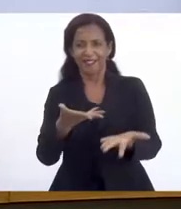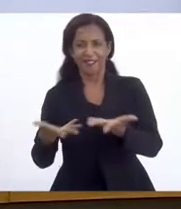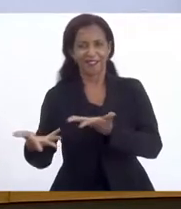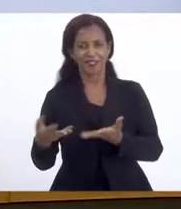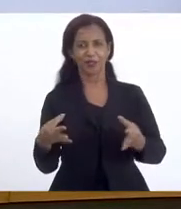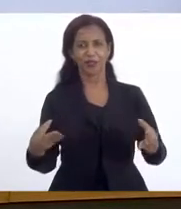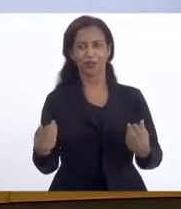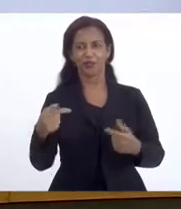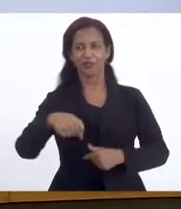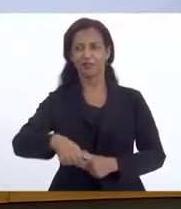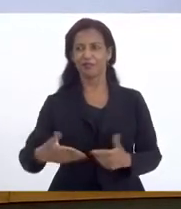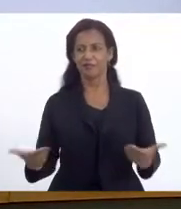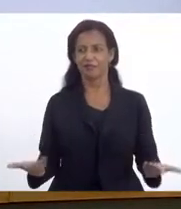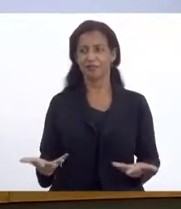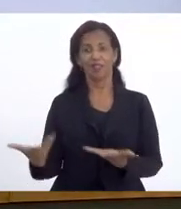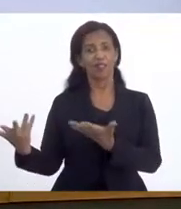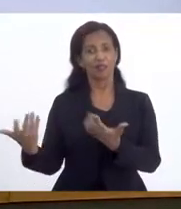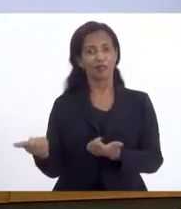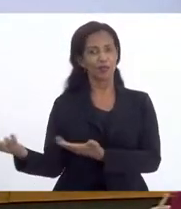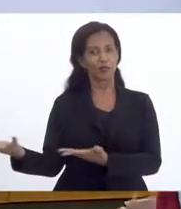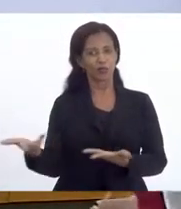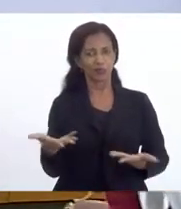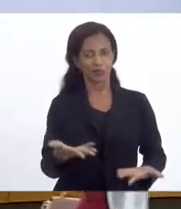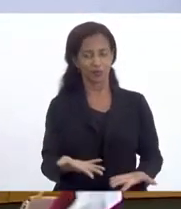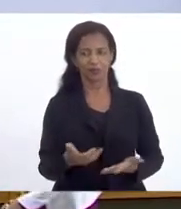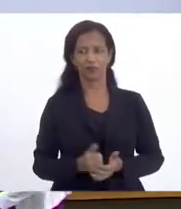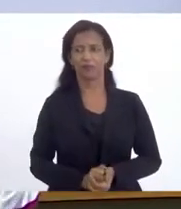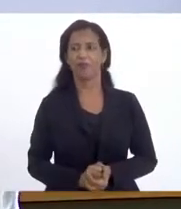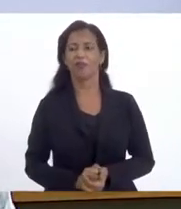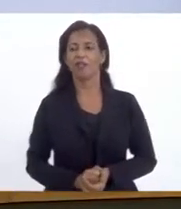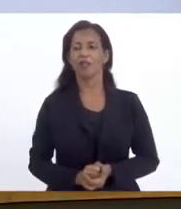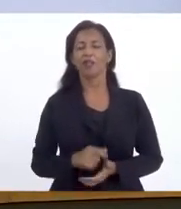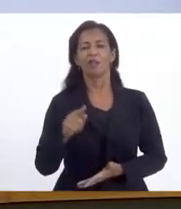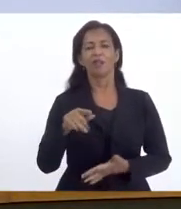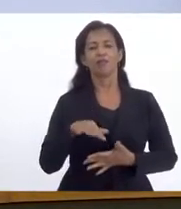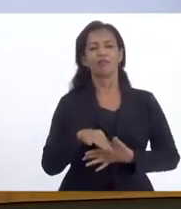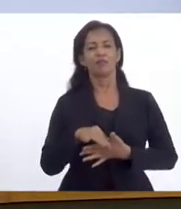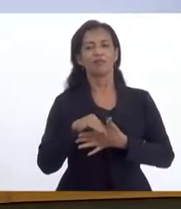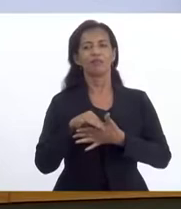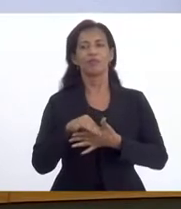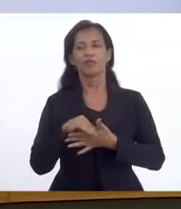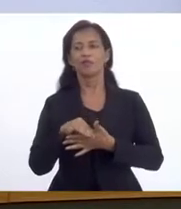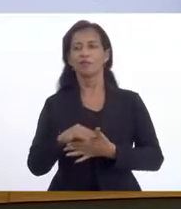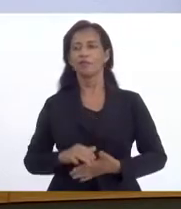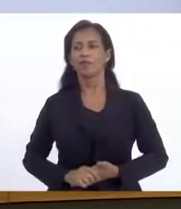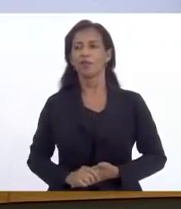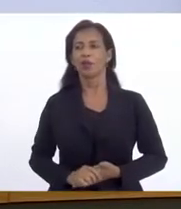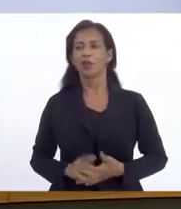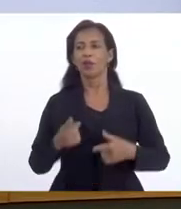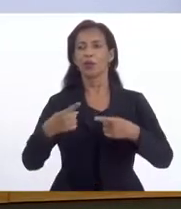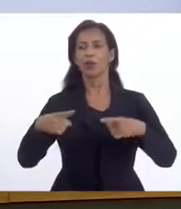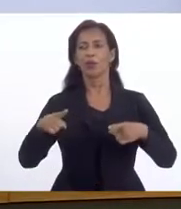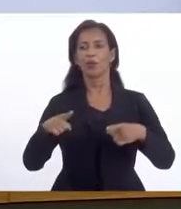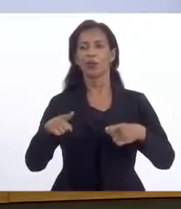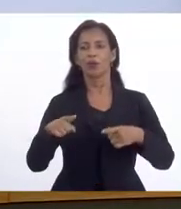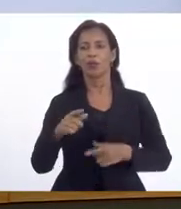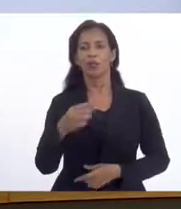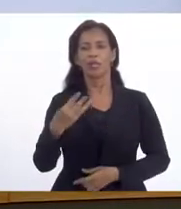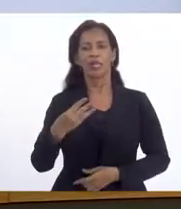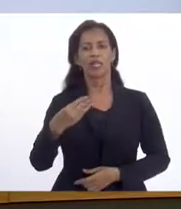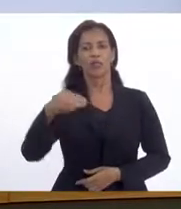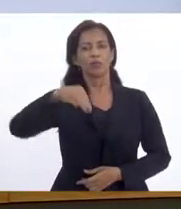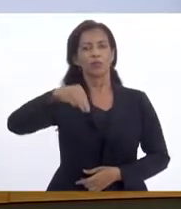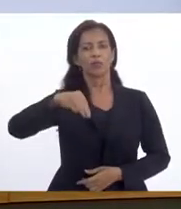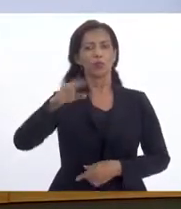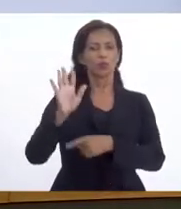certo? Vamos chamar o vídeo institucional, vamos assistir o vídeo institucional da Alerji de 3 minutos.